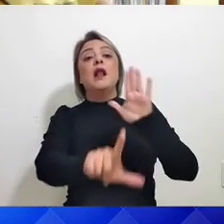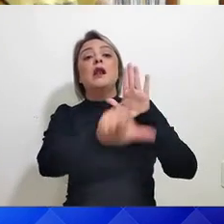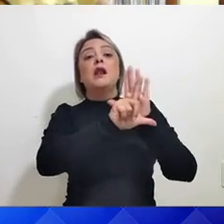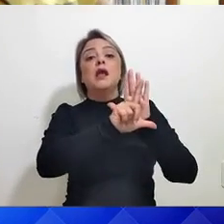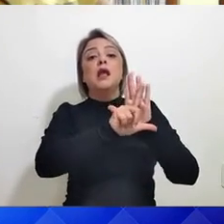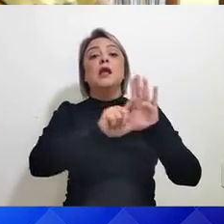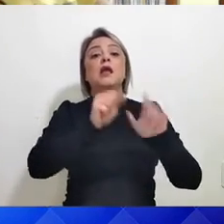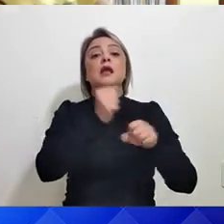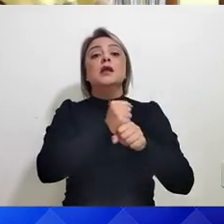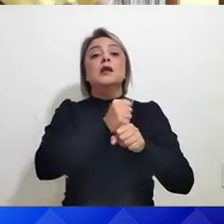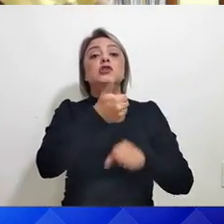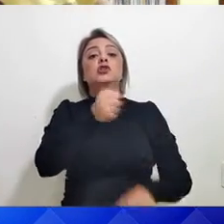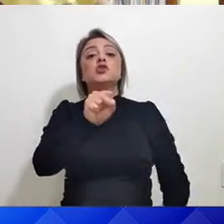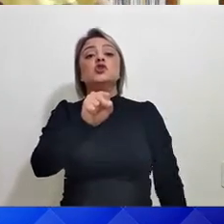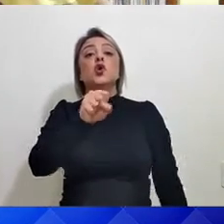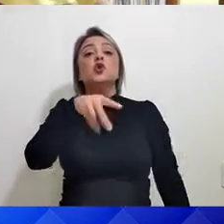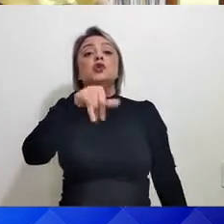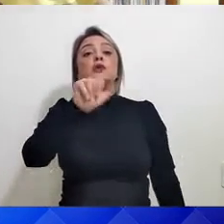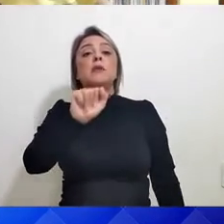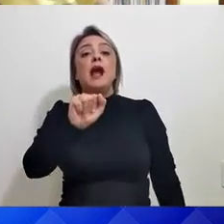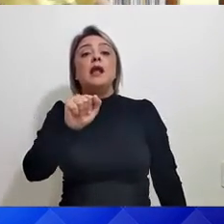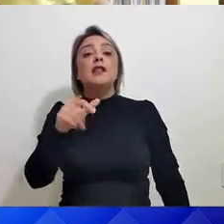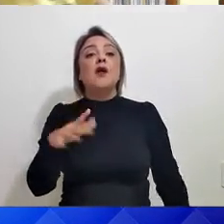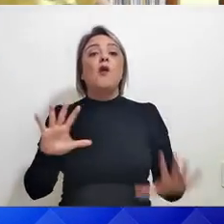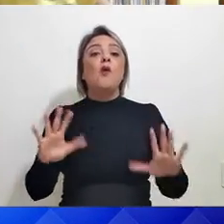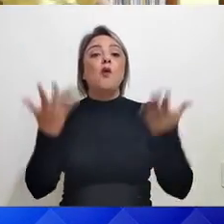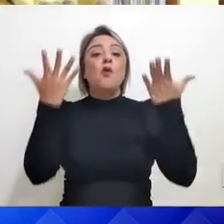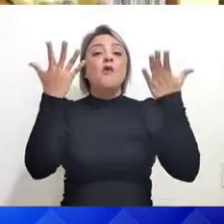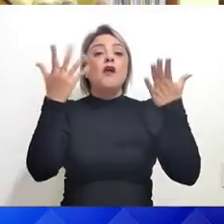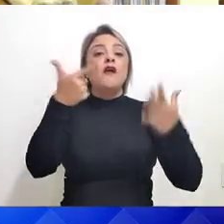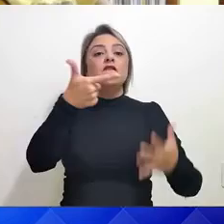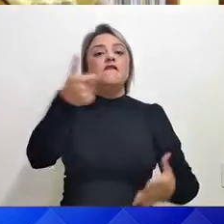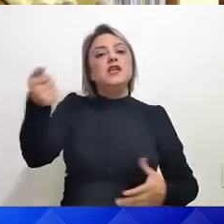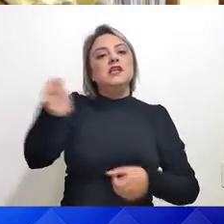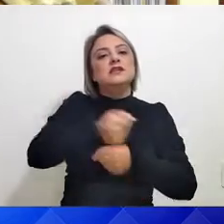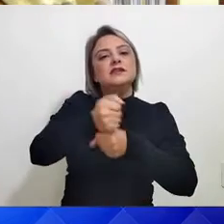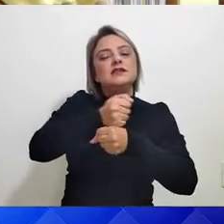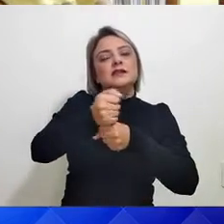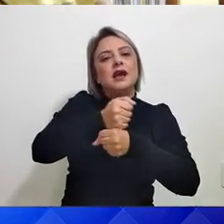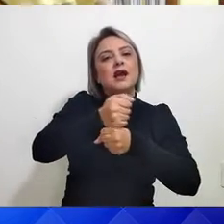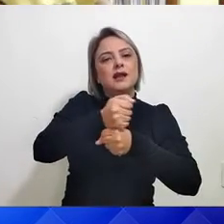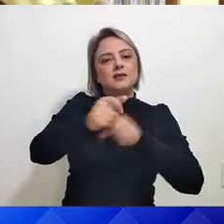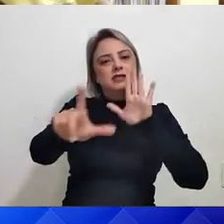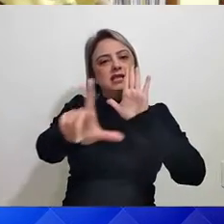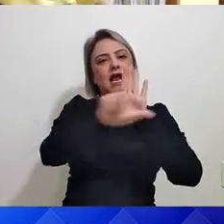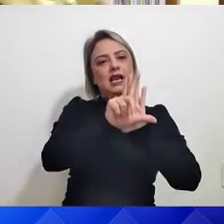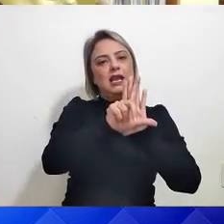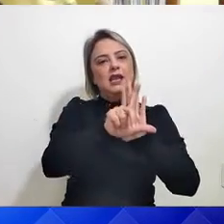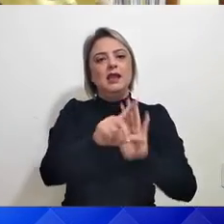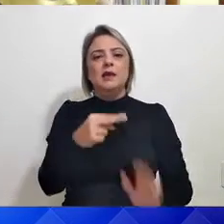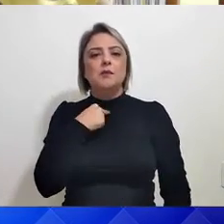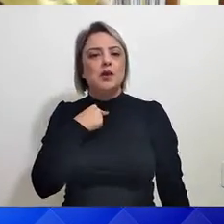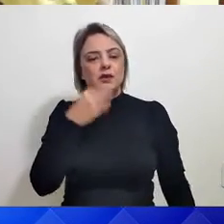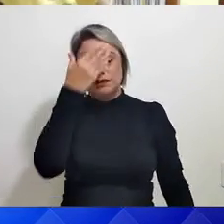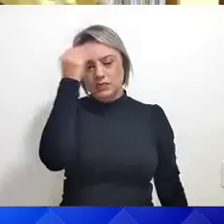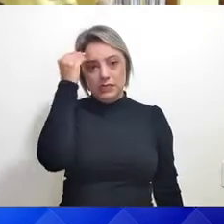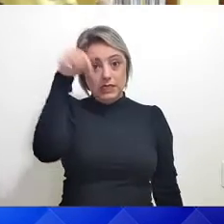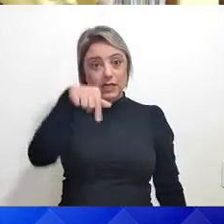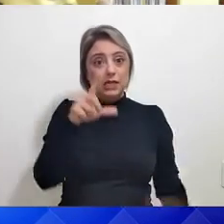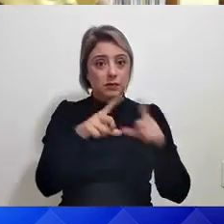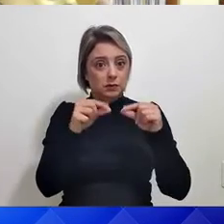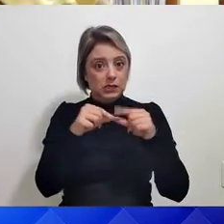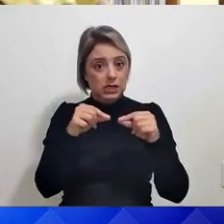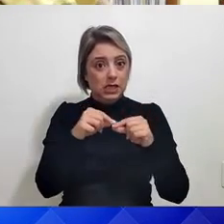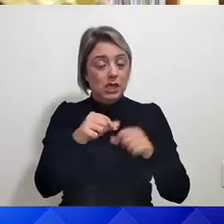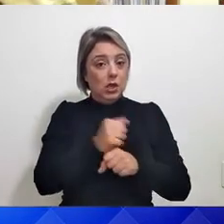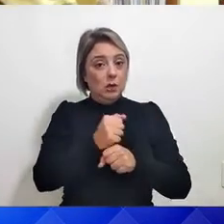e se calou. Quantas tantas outras crianças precisarão morrer para que a gente possa entender que a gente precisa gritar, que a gente